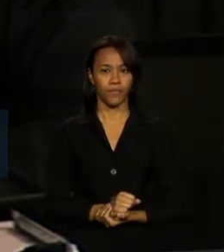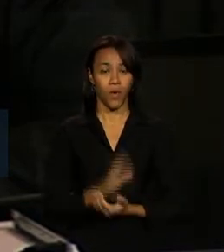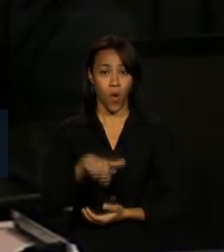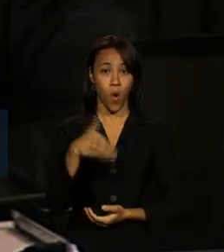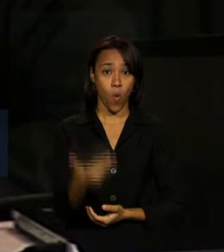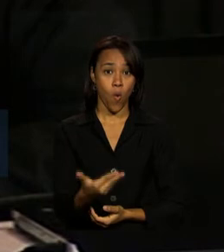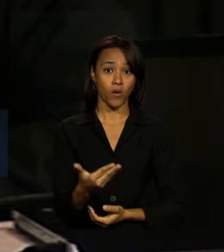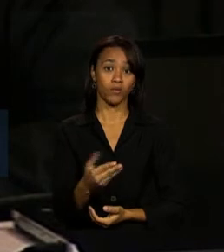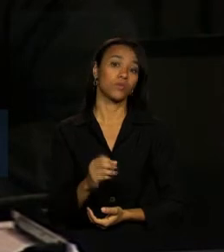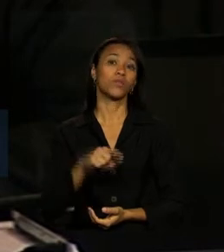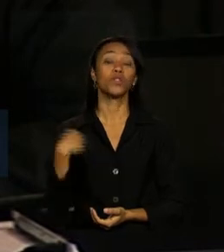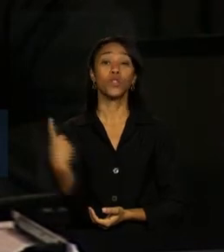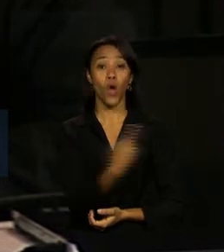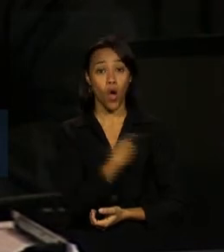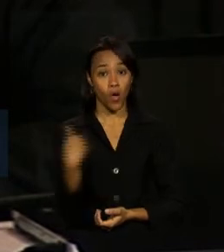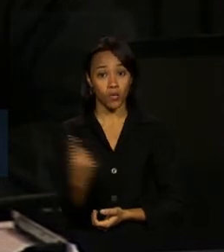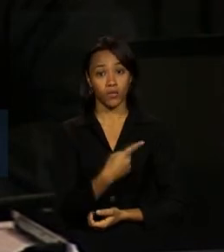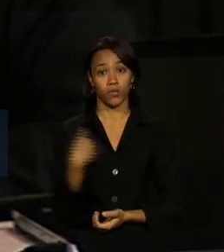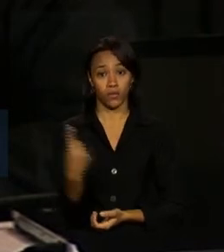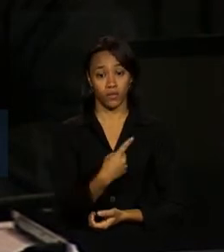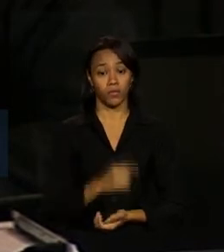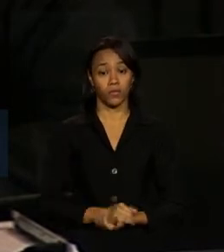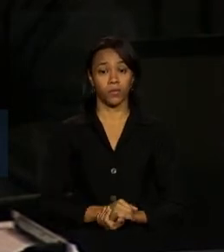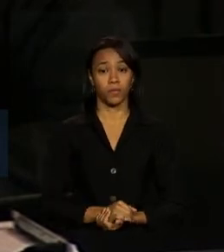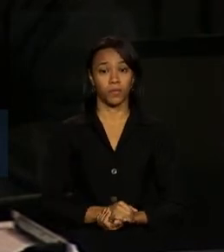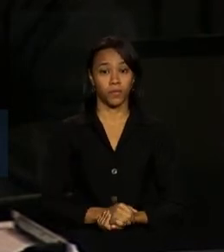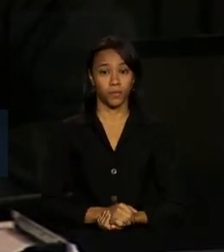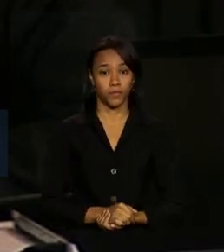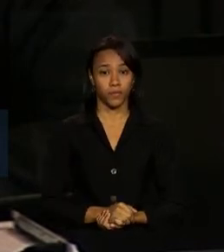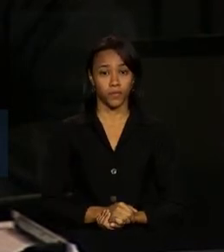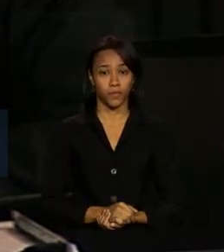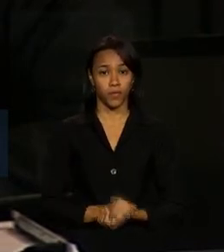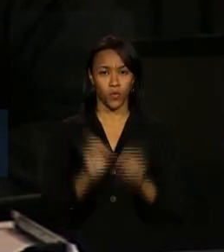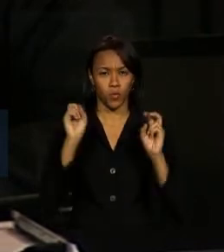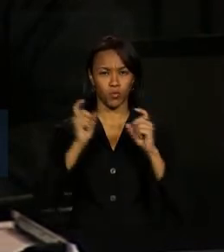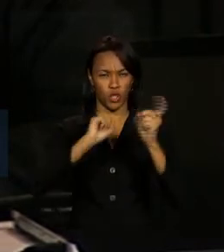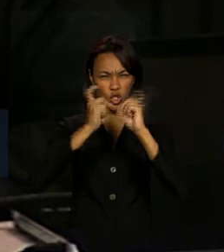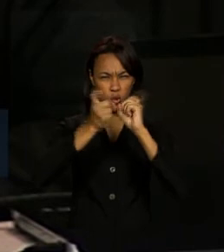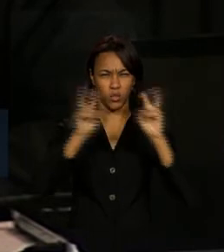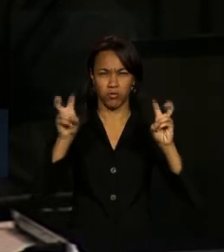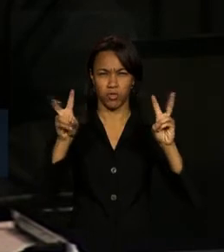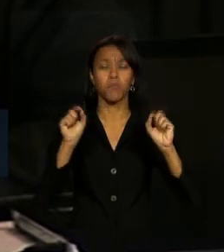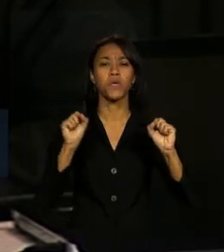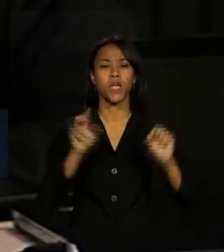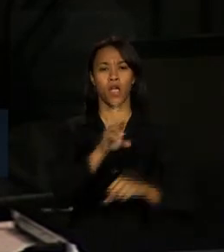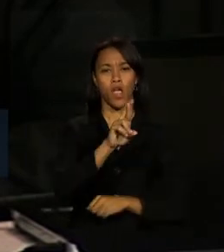Quando nós fizemos o debate sobre o tema rota da